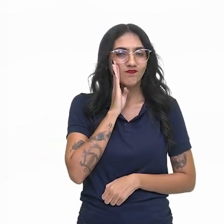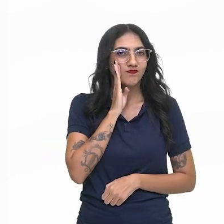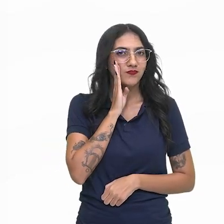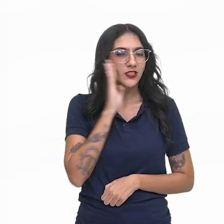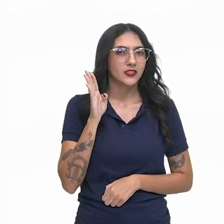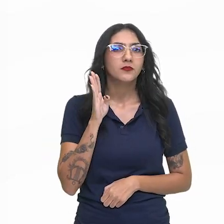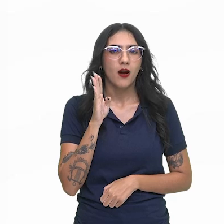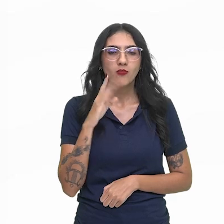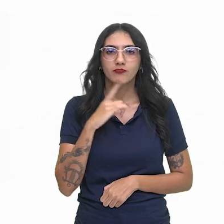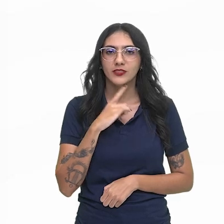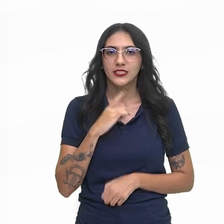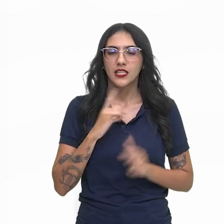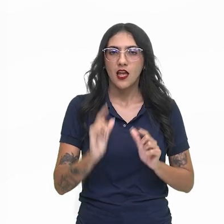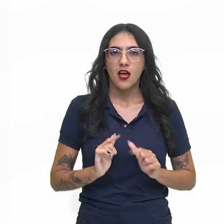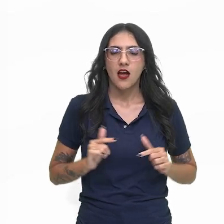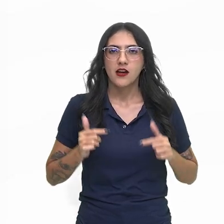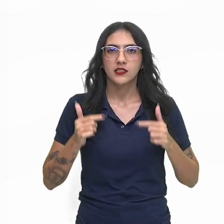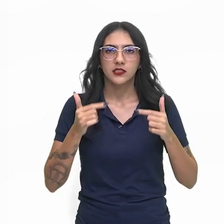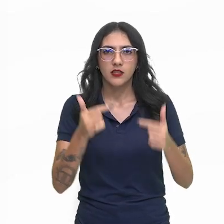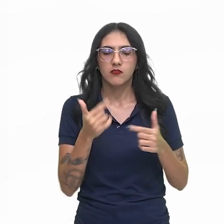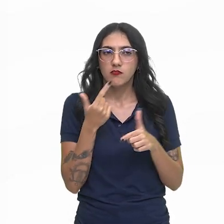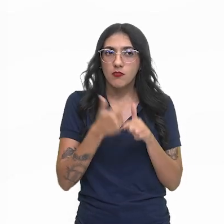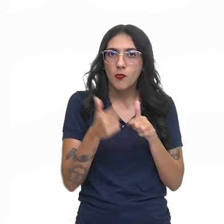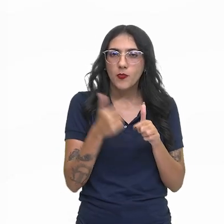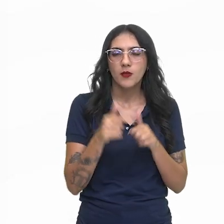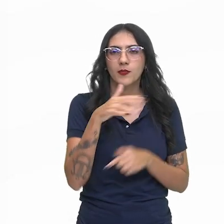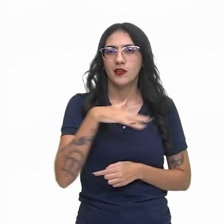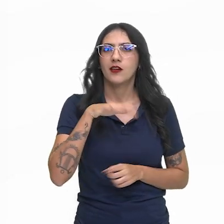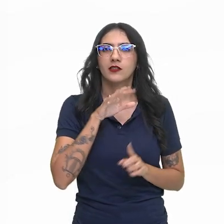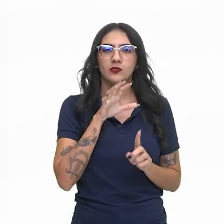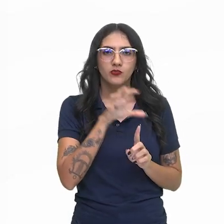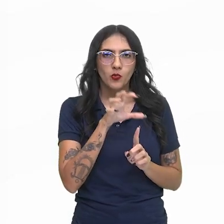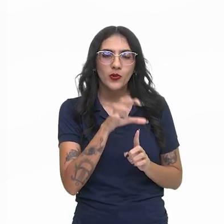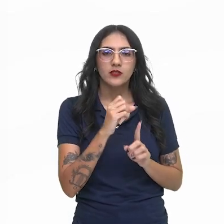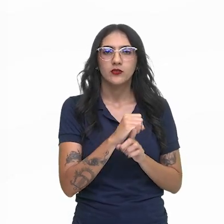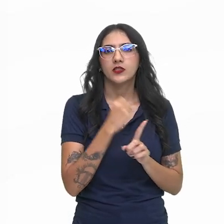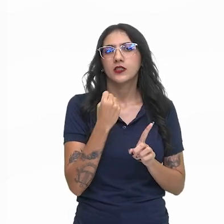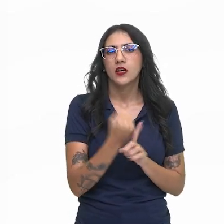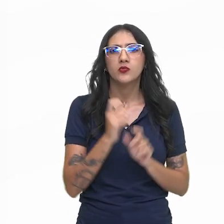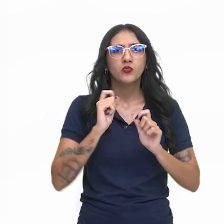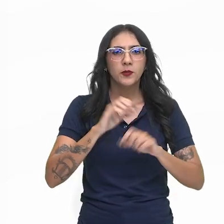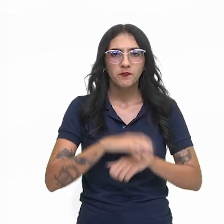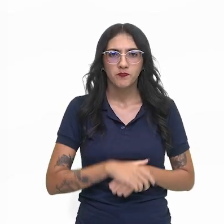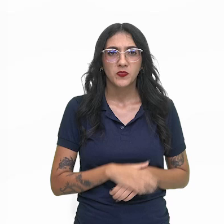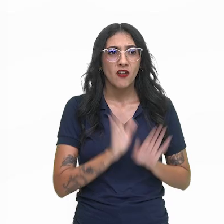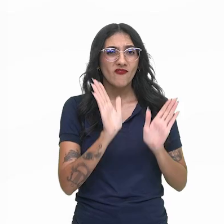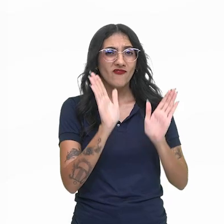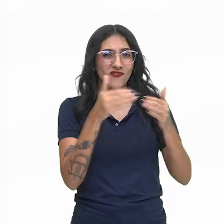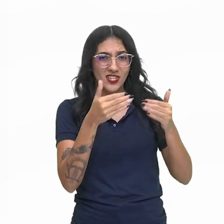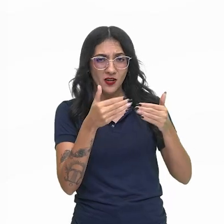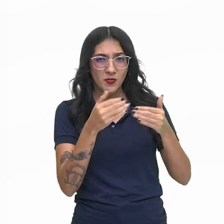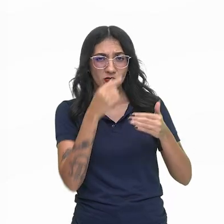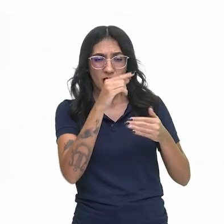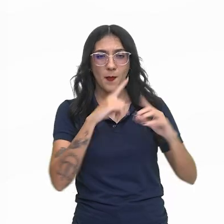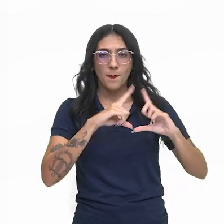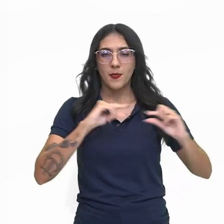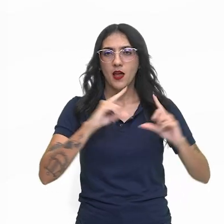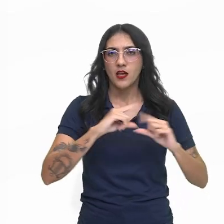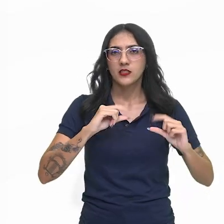né, que vai ter ações que mais vão afetar a vida da população, decretando o fechamento do Congresso